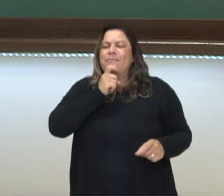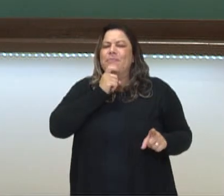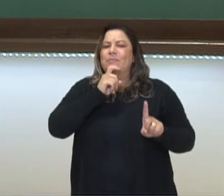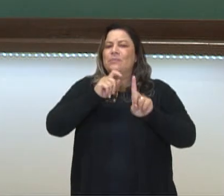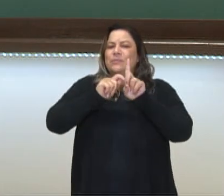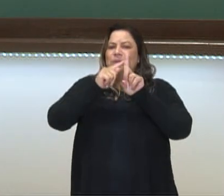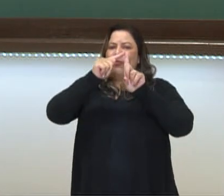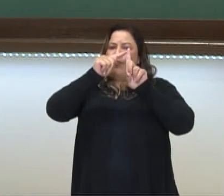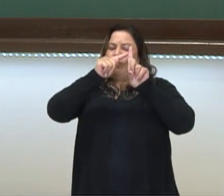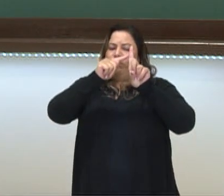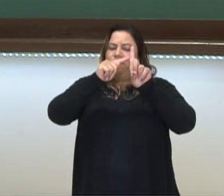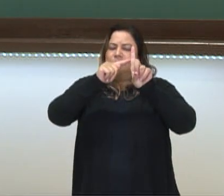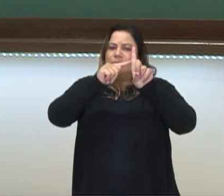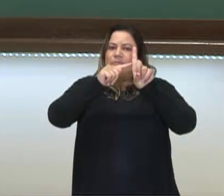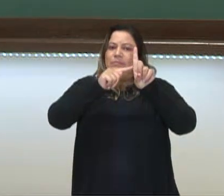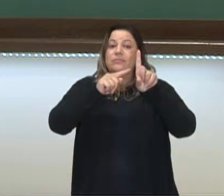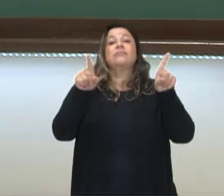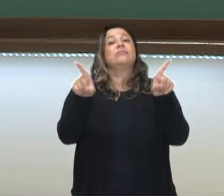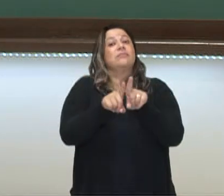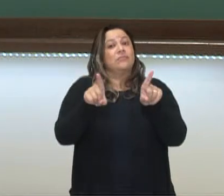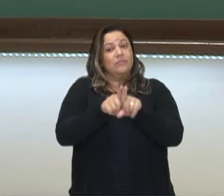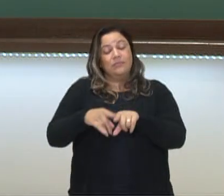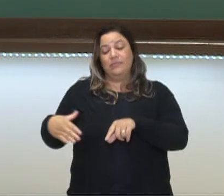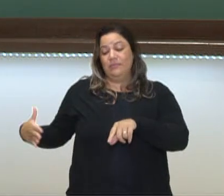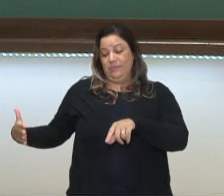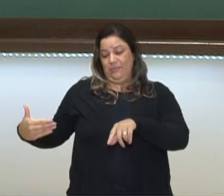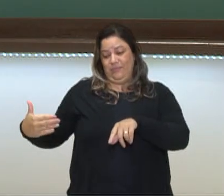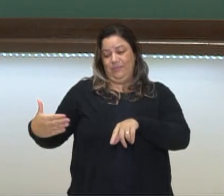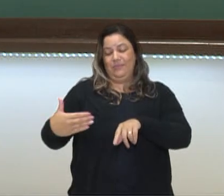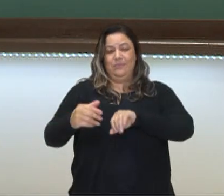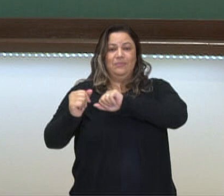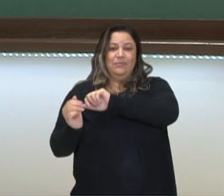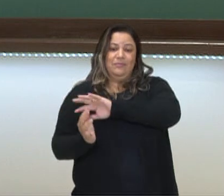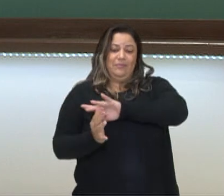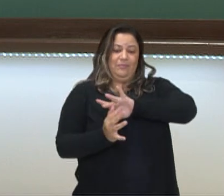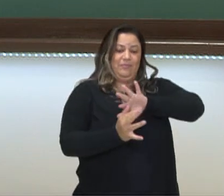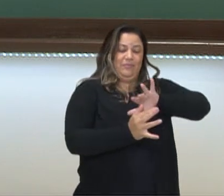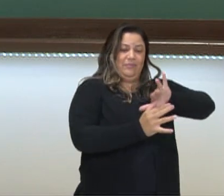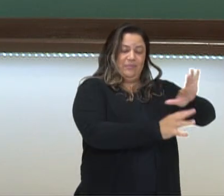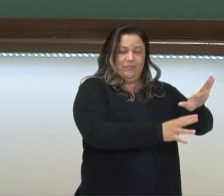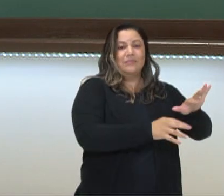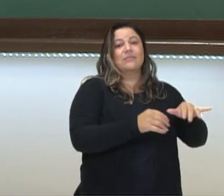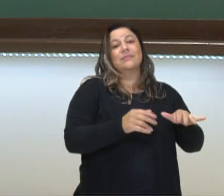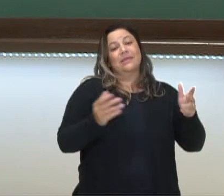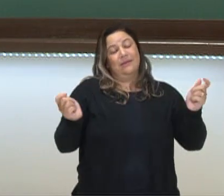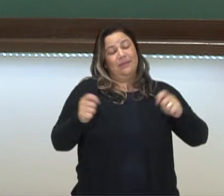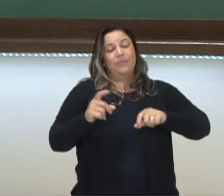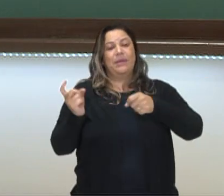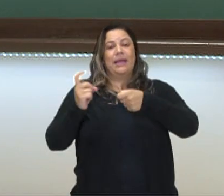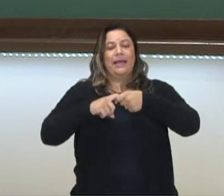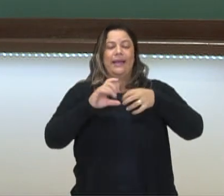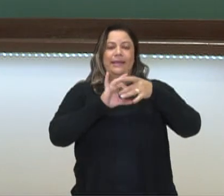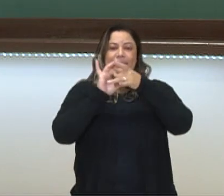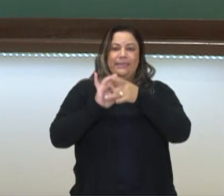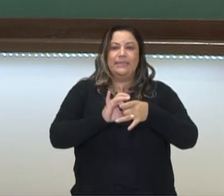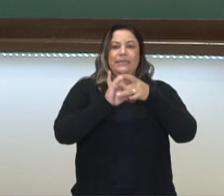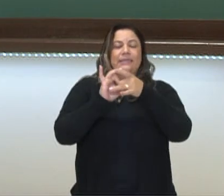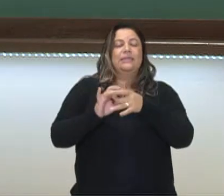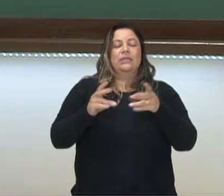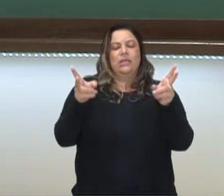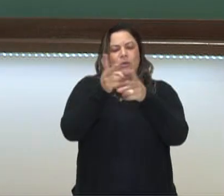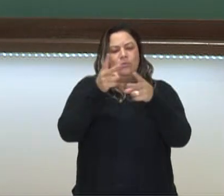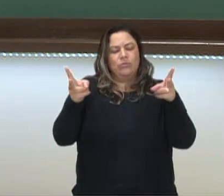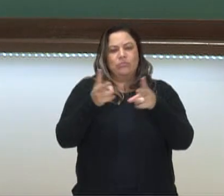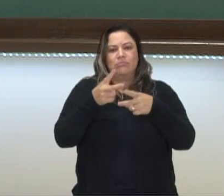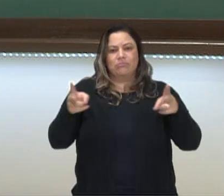que também faz com que os peixes não venham a se desenvolver. E isso também é associado aos ventos alísios e à